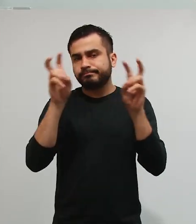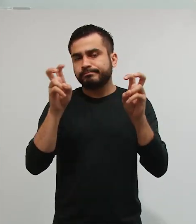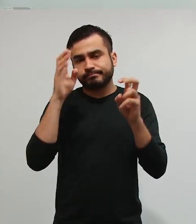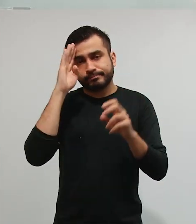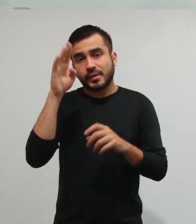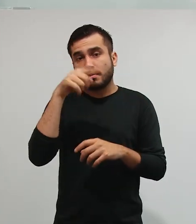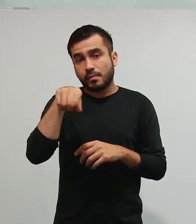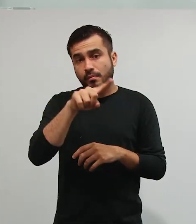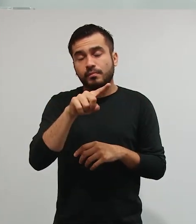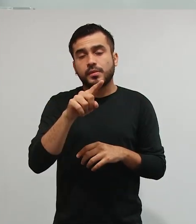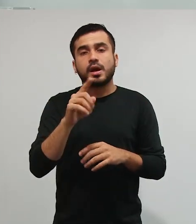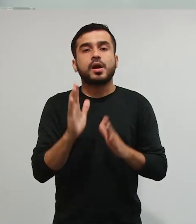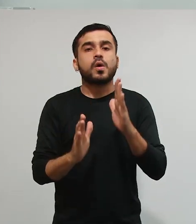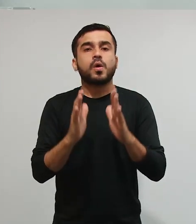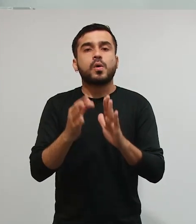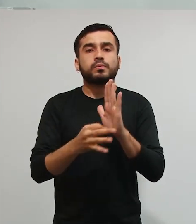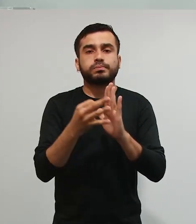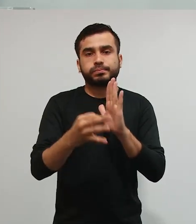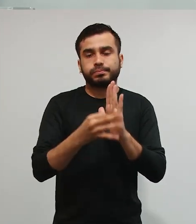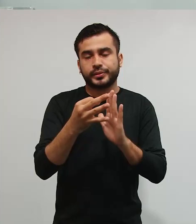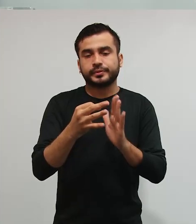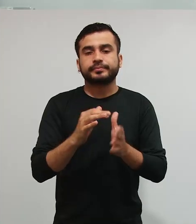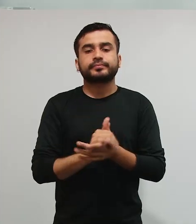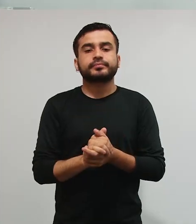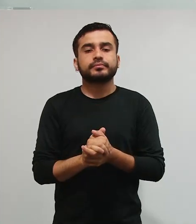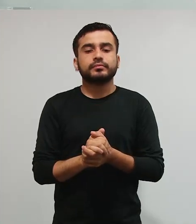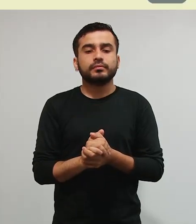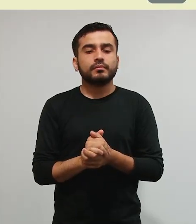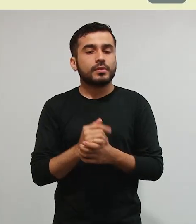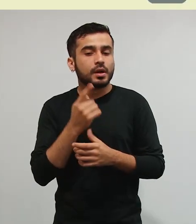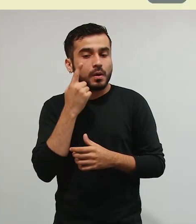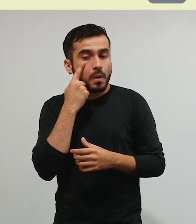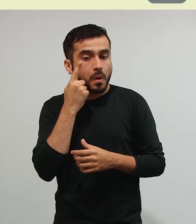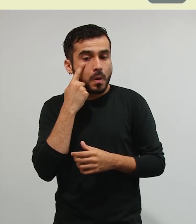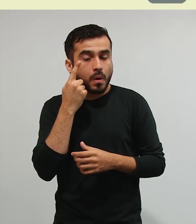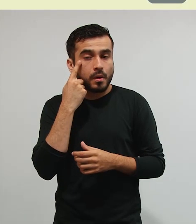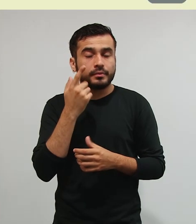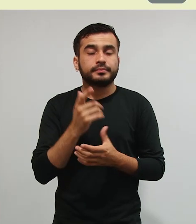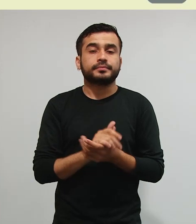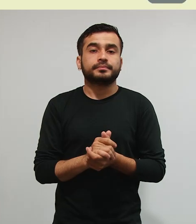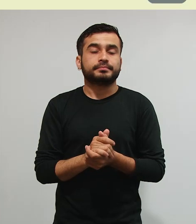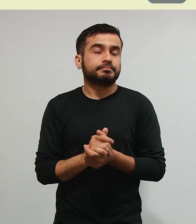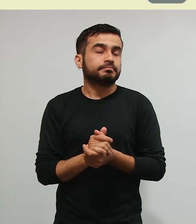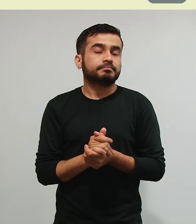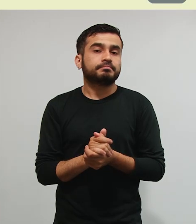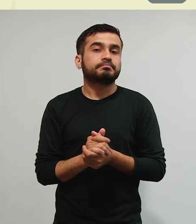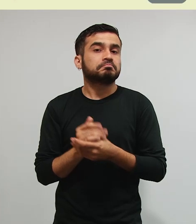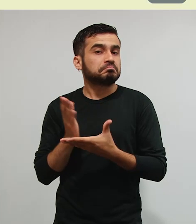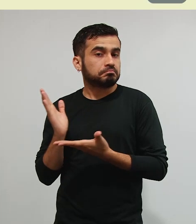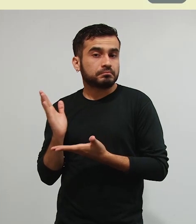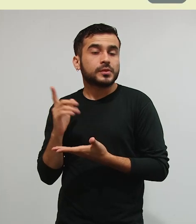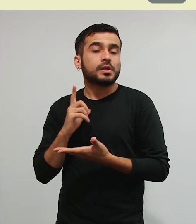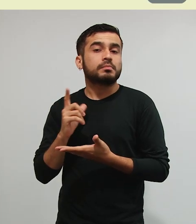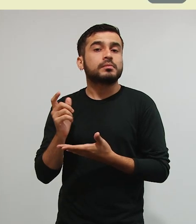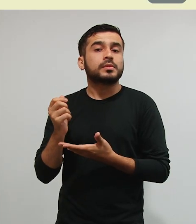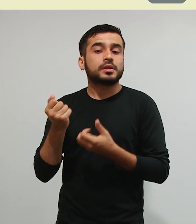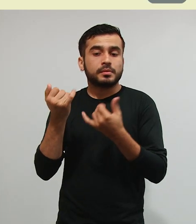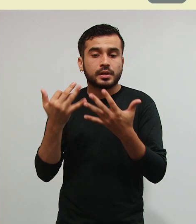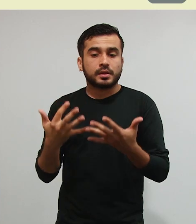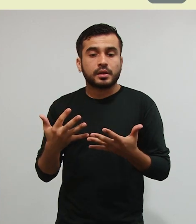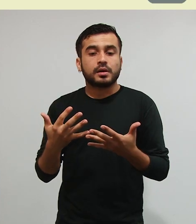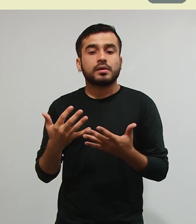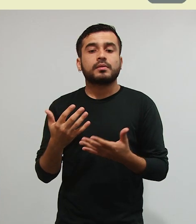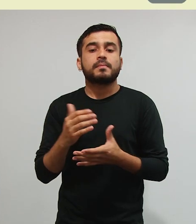tratados nas considerações provisórias, tá? Então, vamos ver aqui na nossa tela interativa, falando aí, nela,